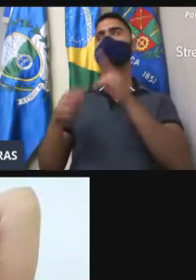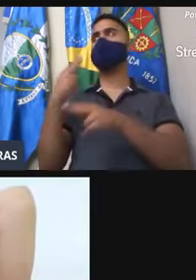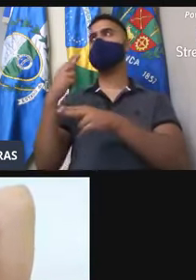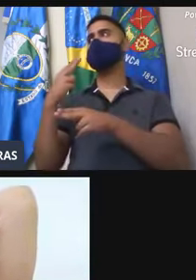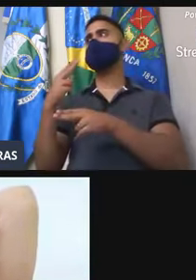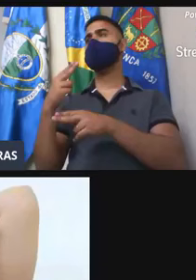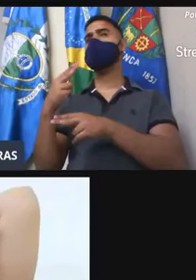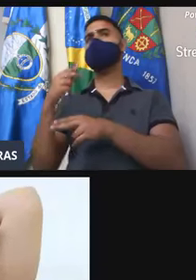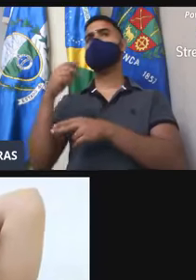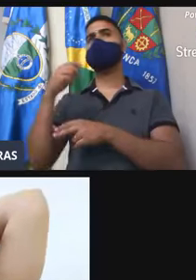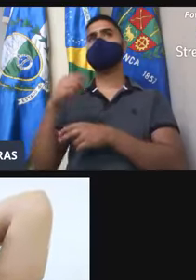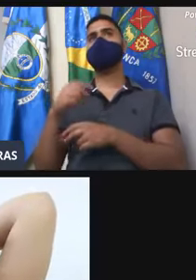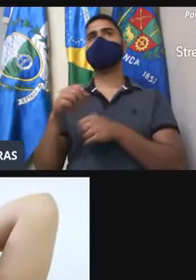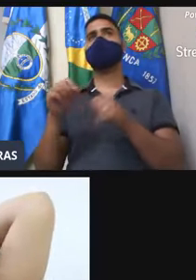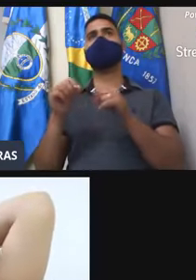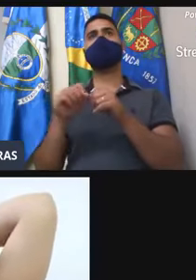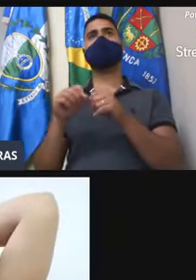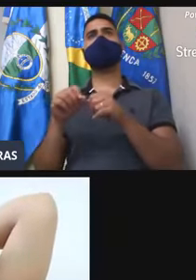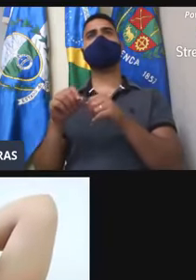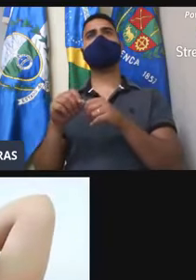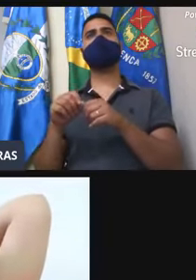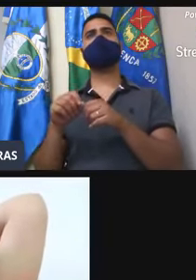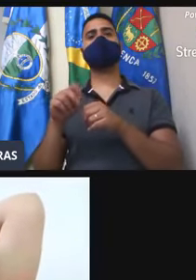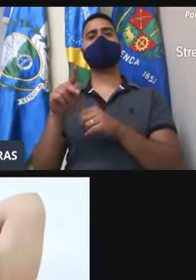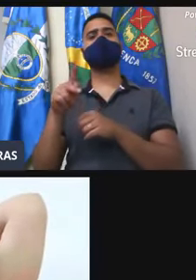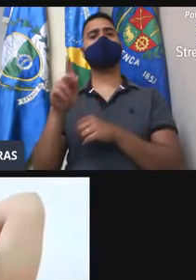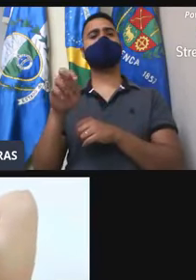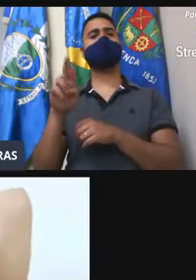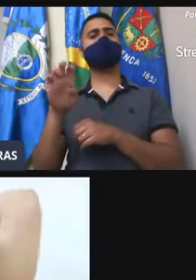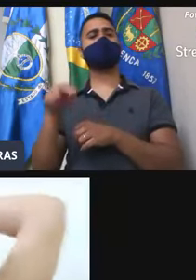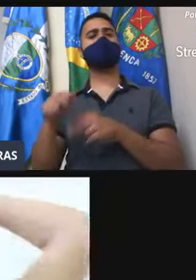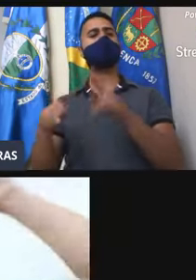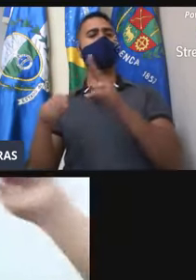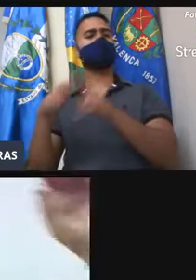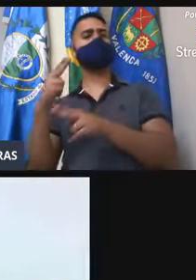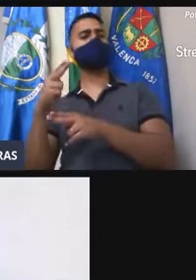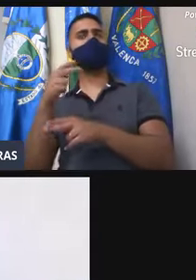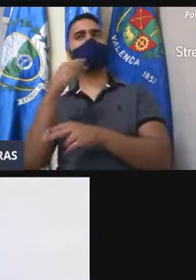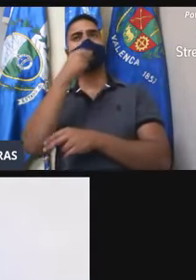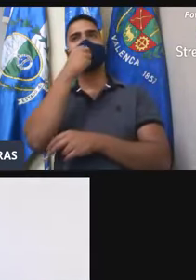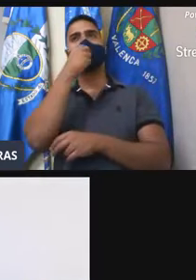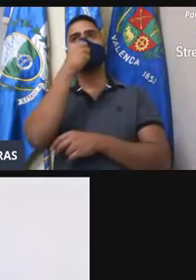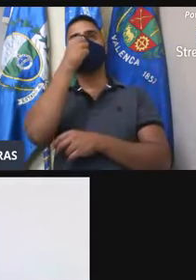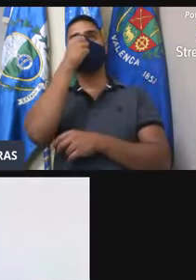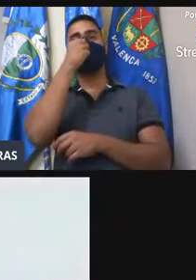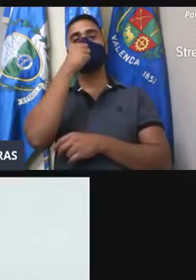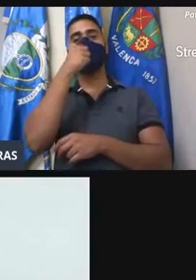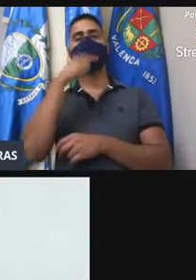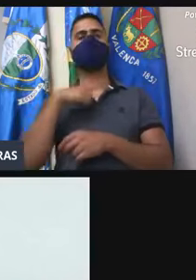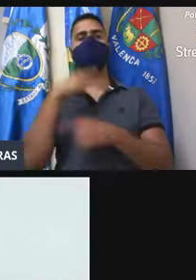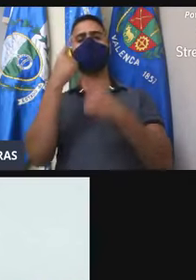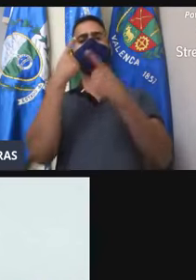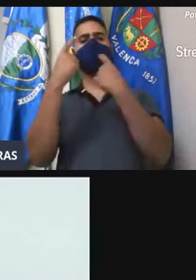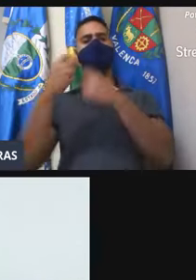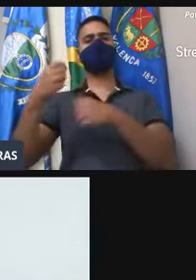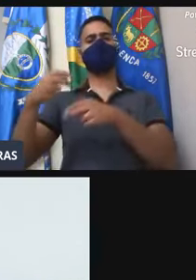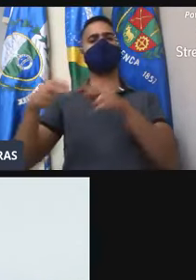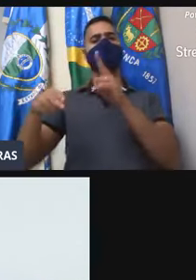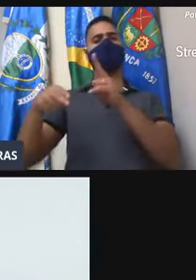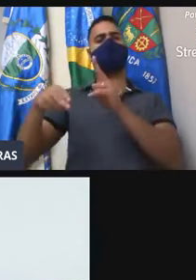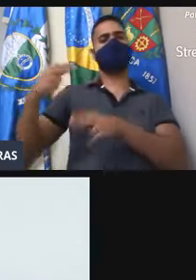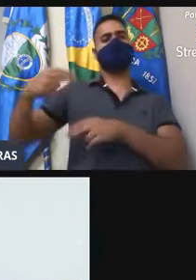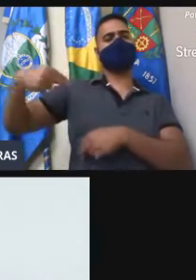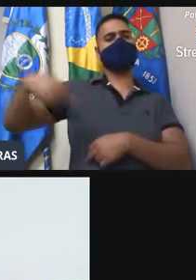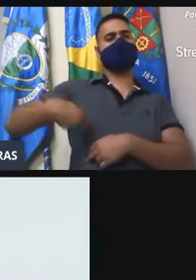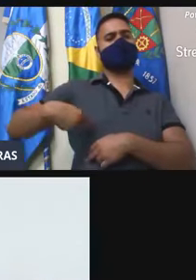do Rio de Janeiro e foi o que fez a intervenção na Karen, aquela menina que foi violentamente atingida por uma faca.